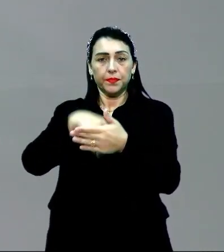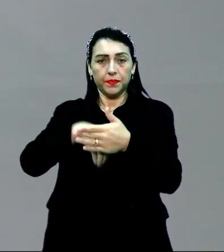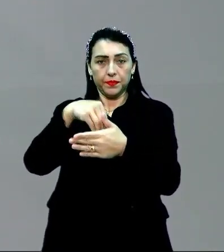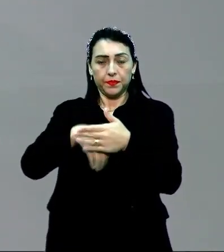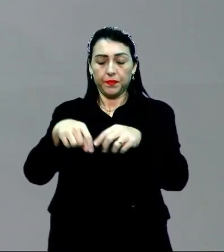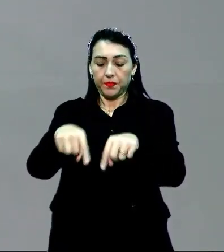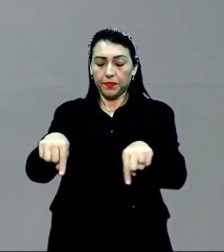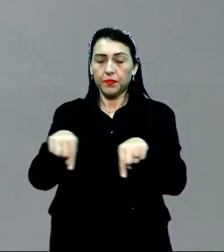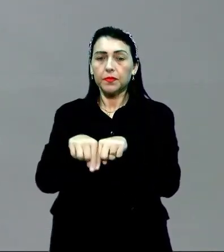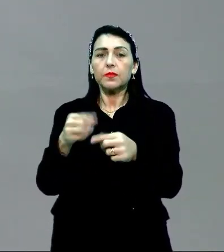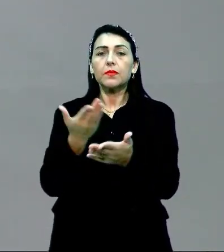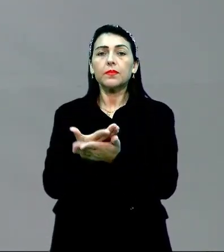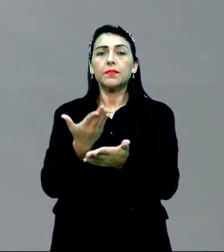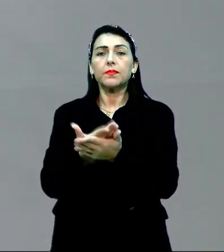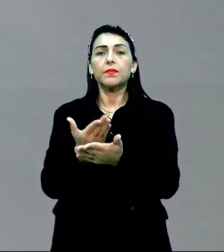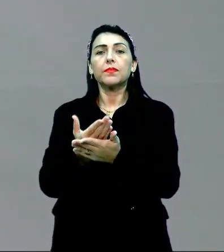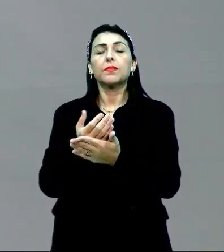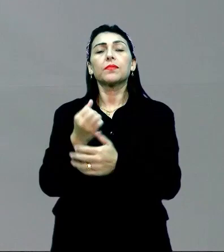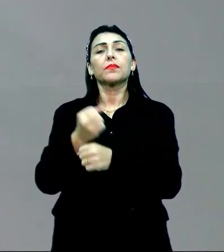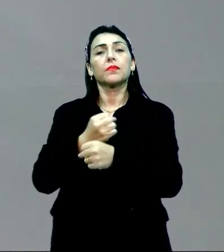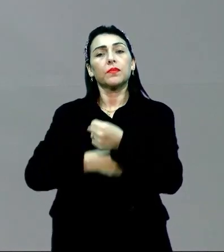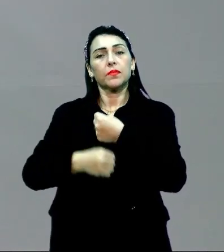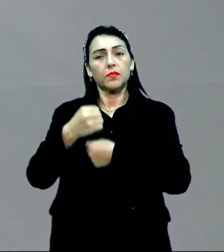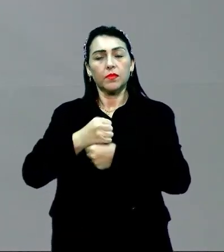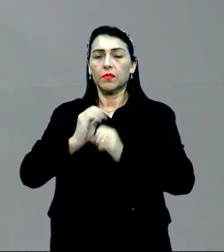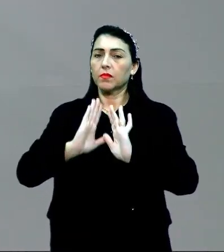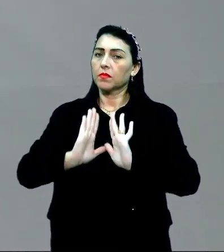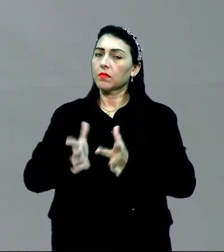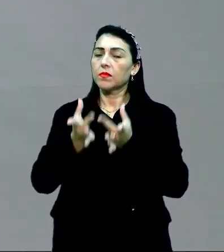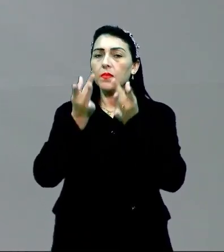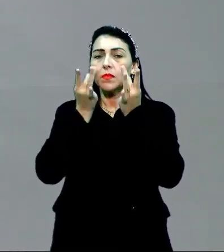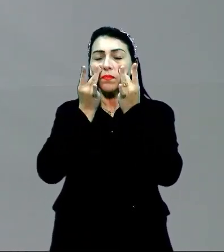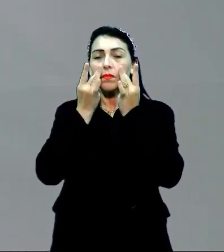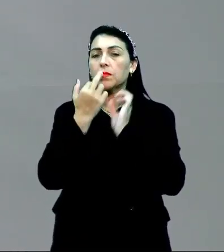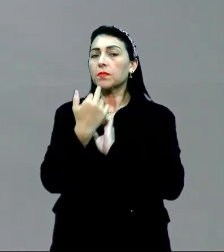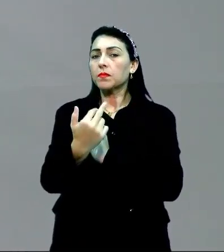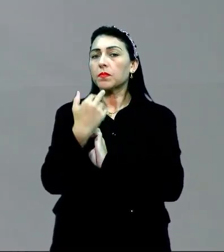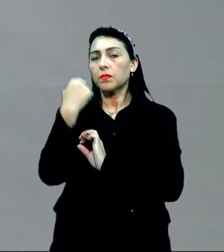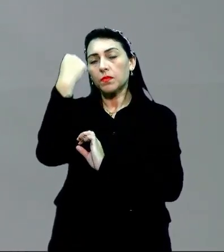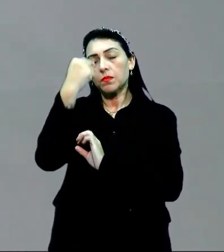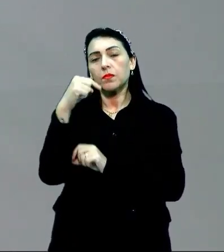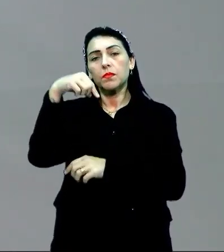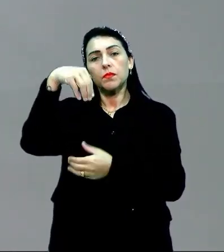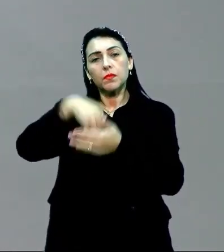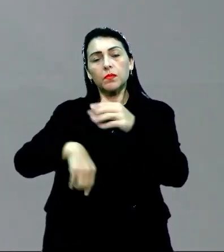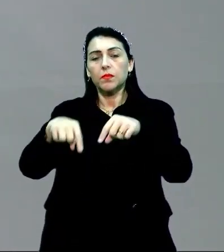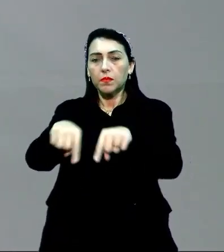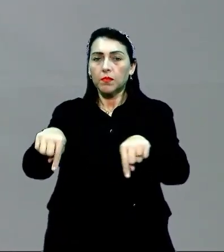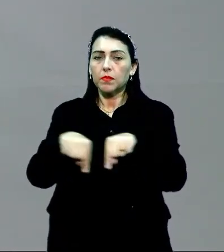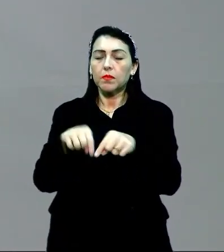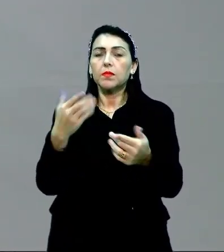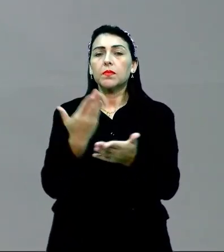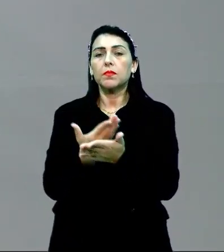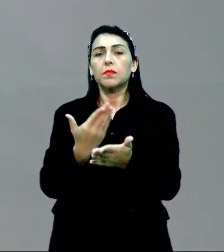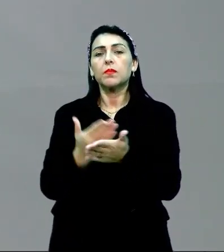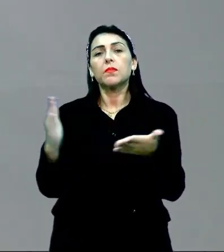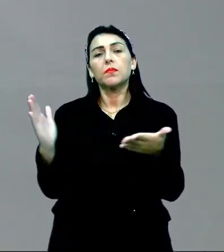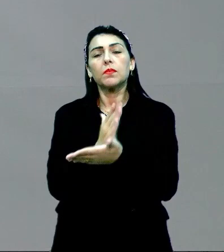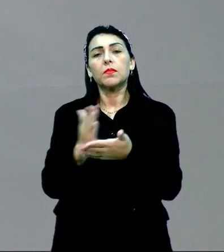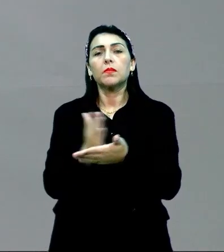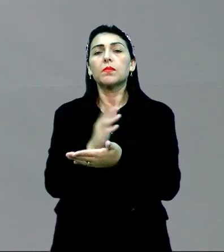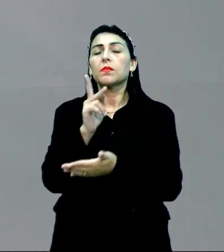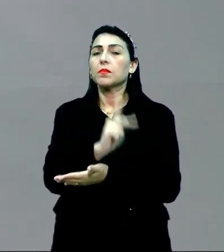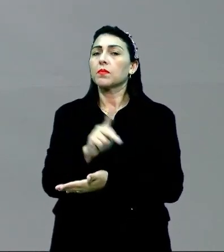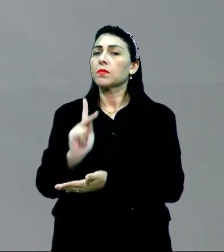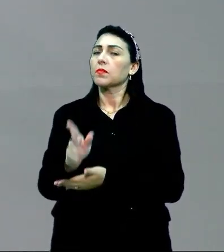da sala de aula mesmo aí nos anos que vocês tiveram contato com a língua espanhola dentro de sala creio que algum professor né O professor